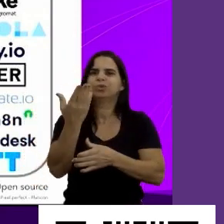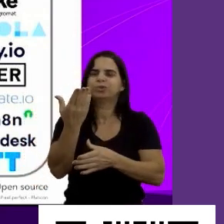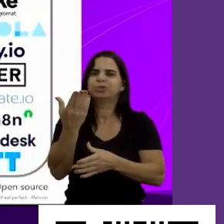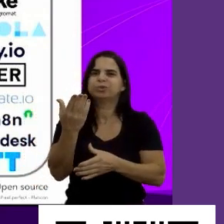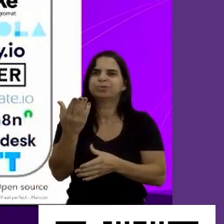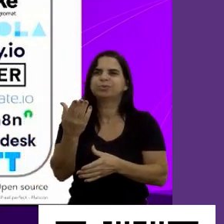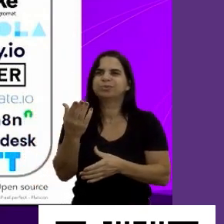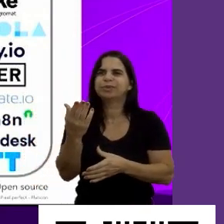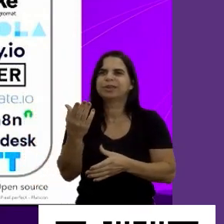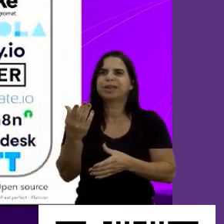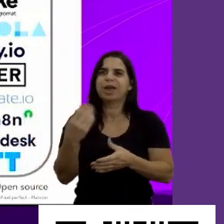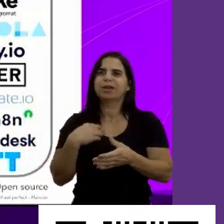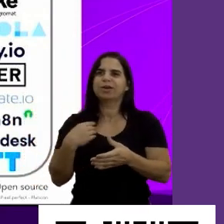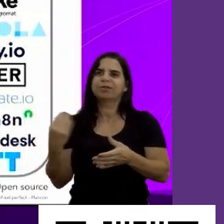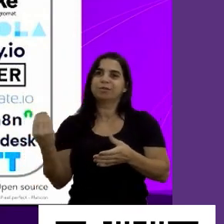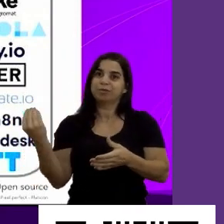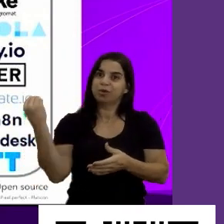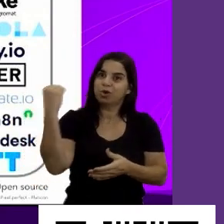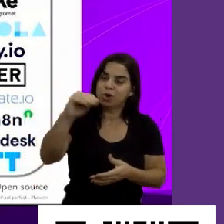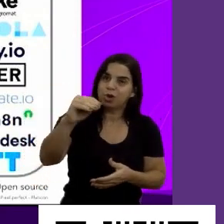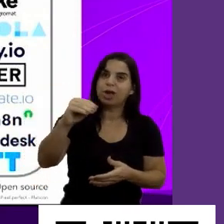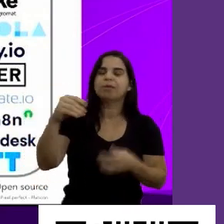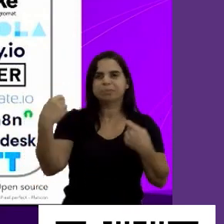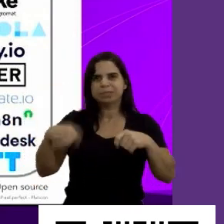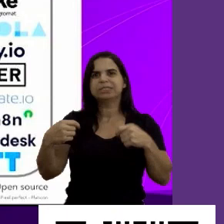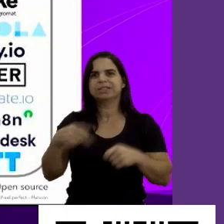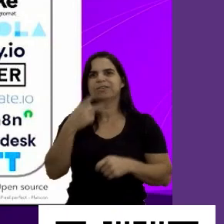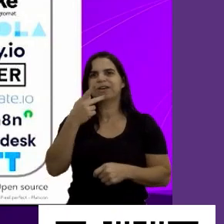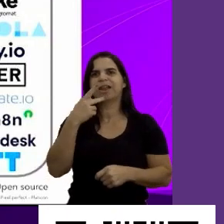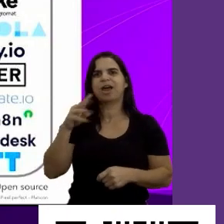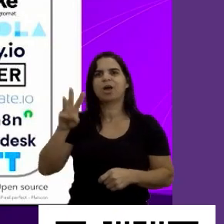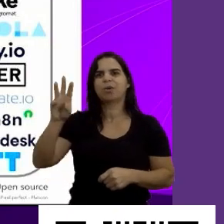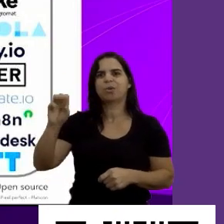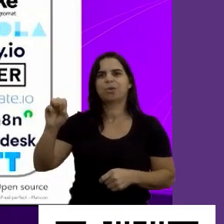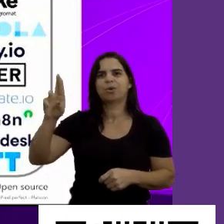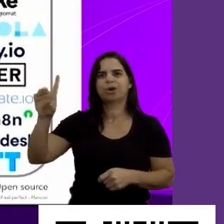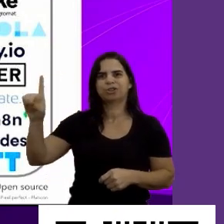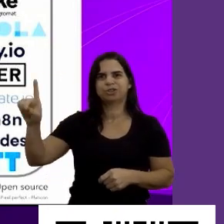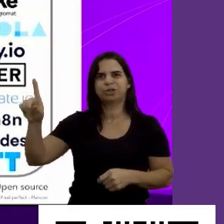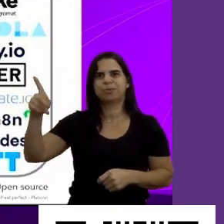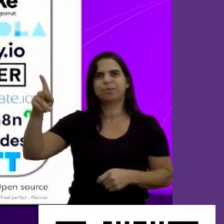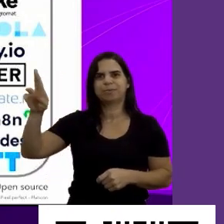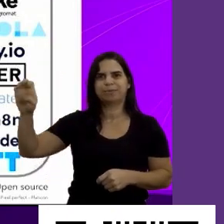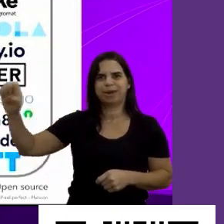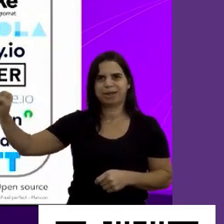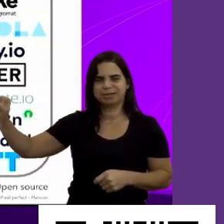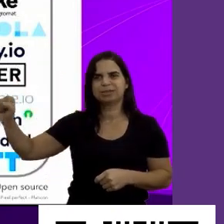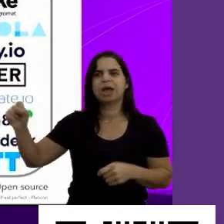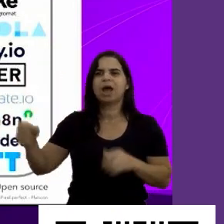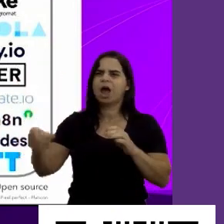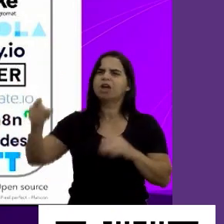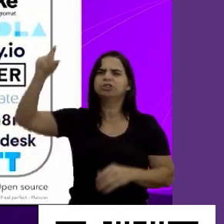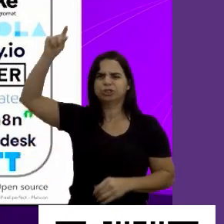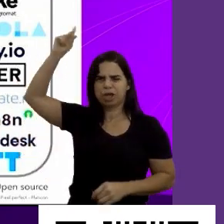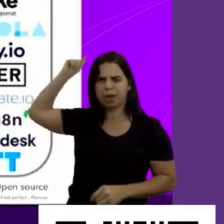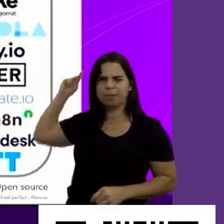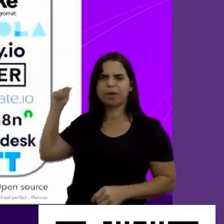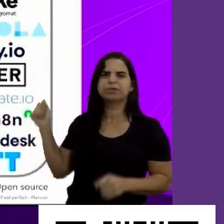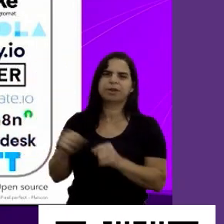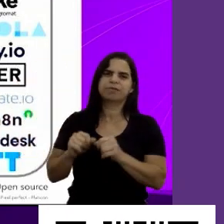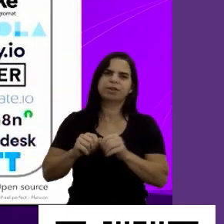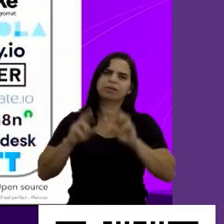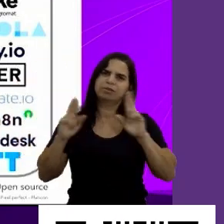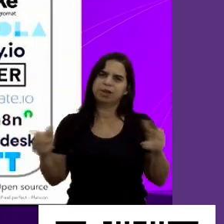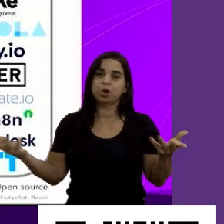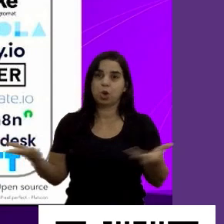pessoas falando sobre WordPress antigamente era feito de outro jeito horizontal mais específico